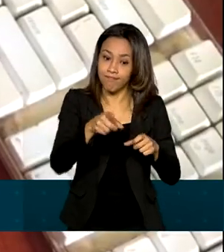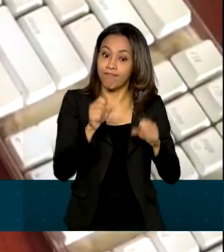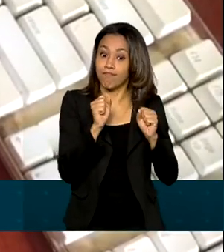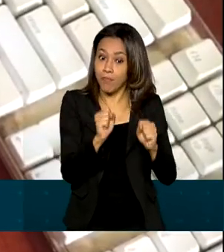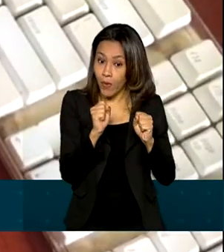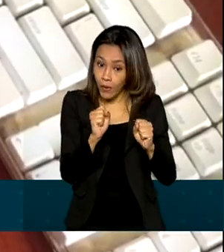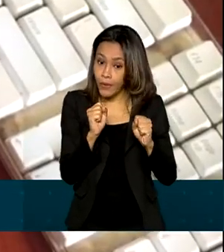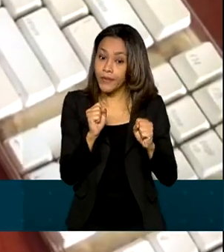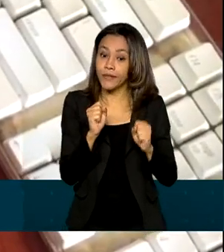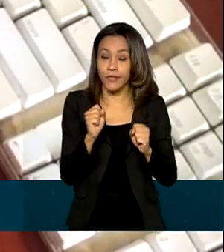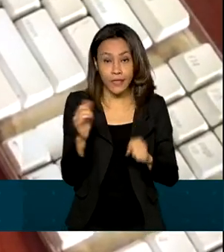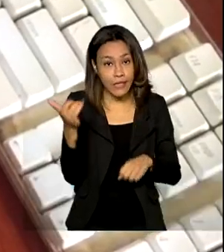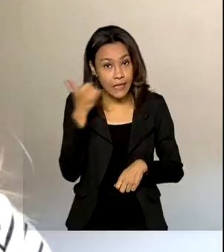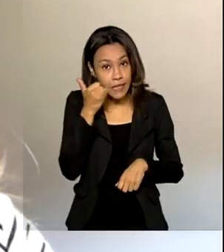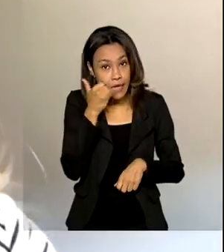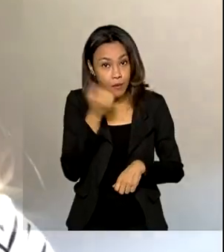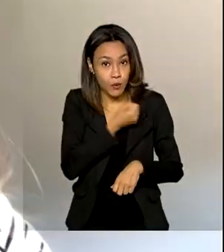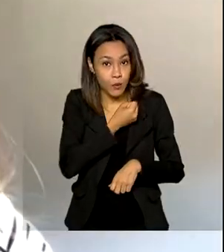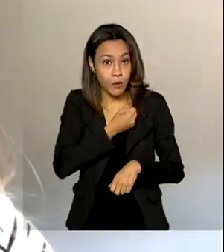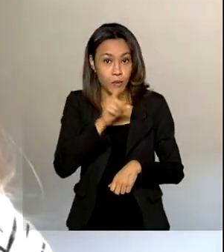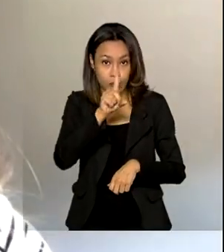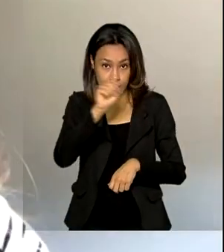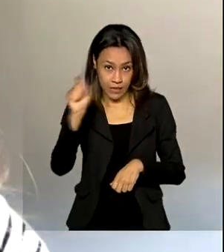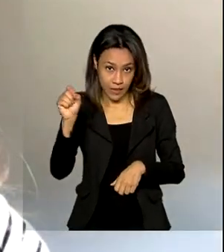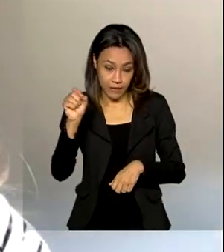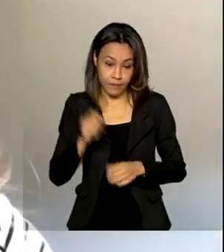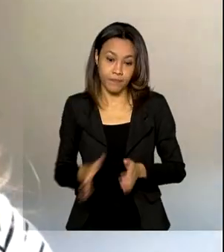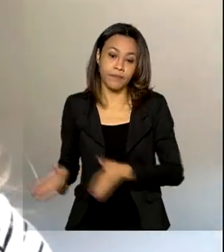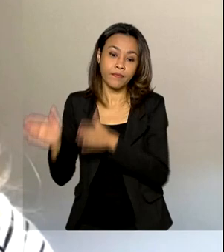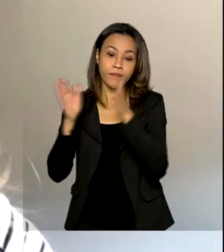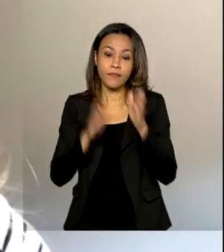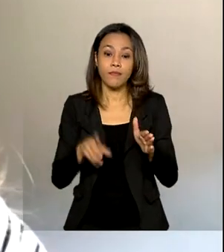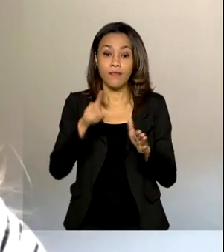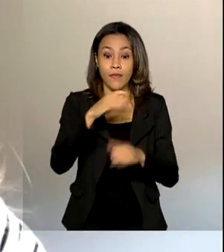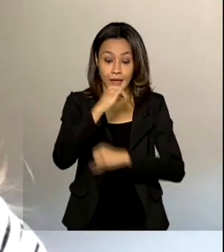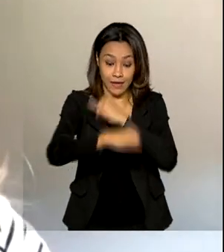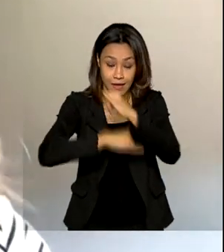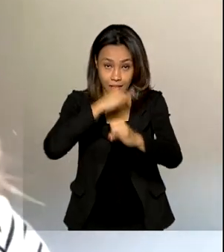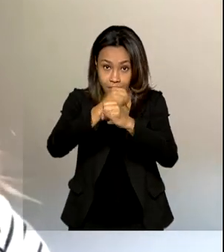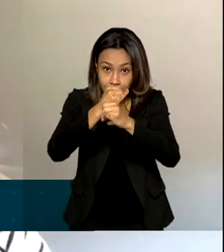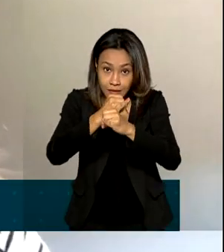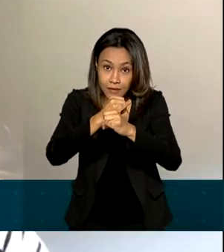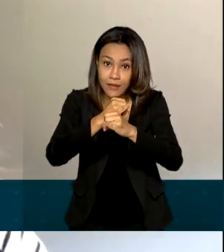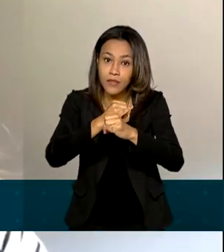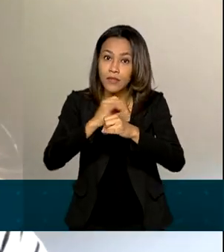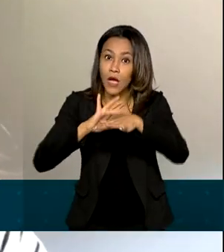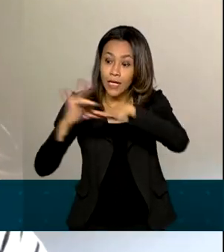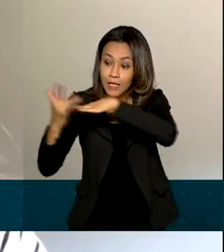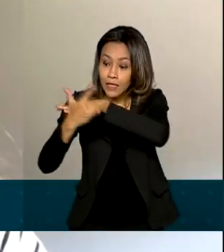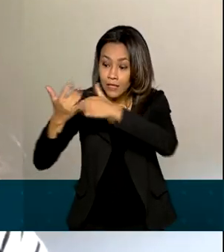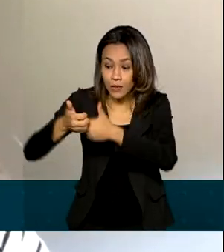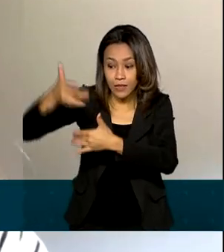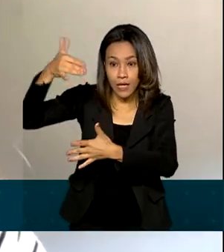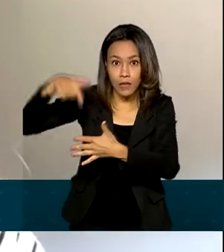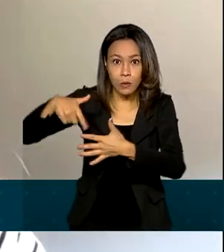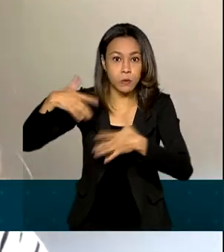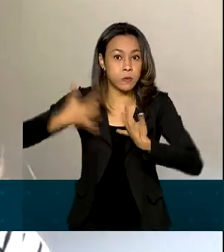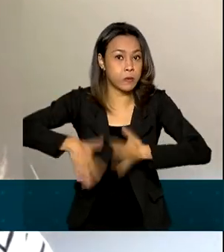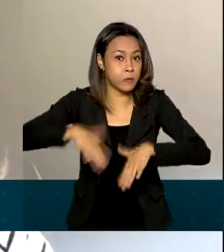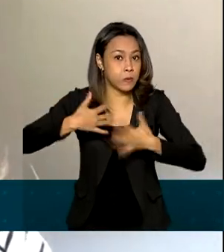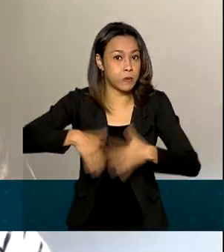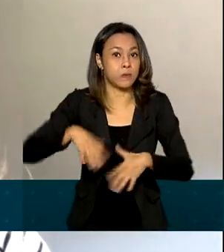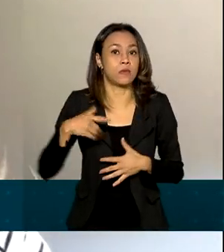podem ligar para o Disque 100. As redes sociais normalmente são um ambiente fértil para criminosos cibernéticos. Por